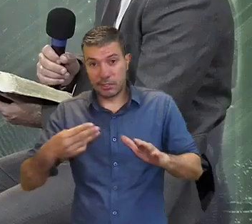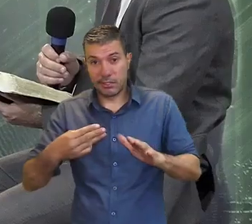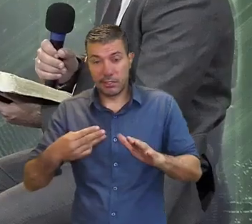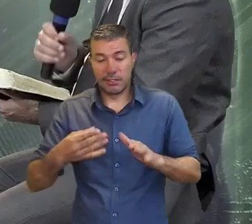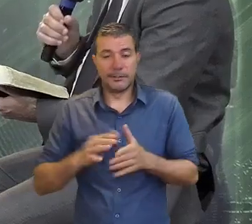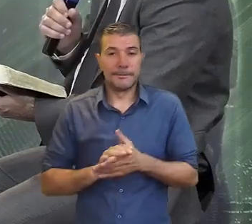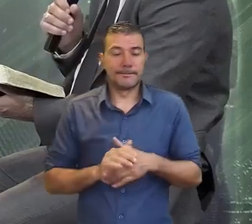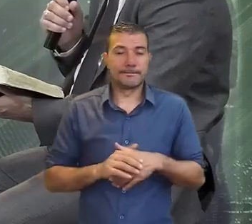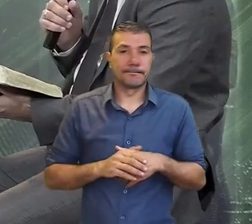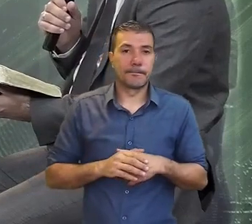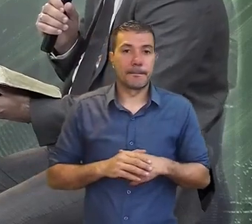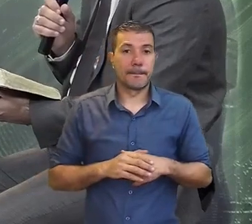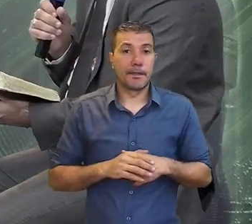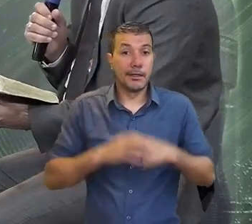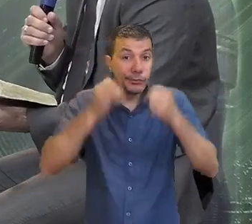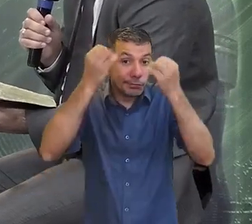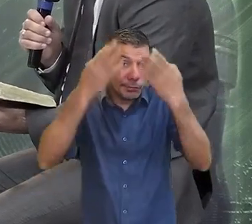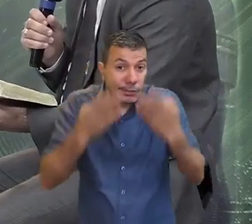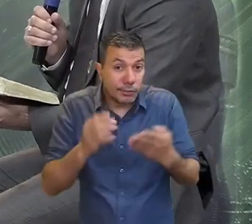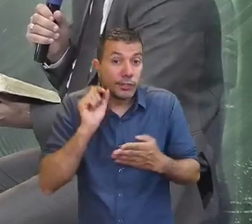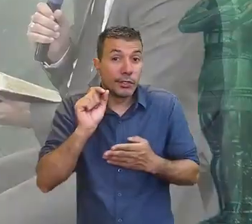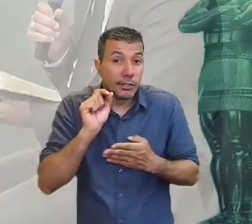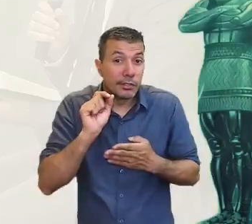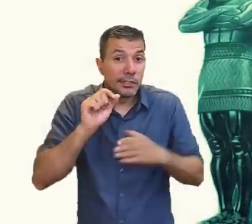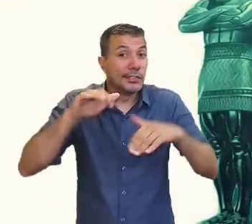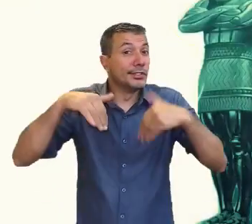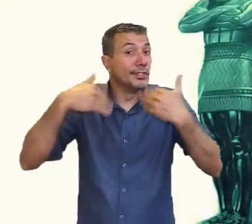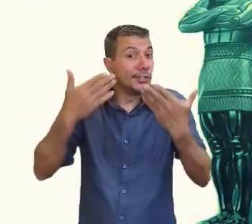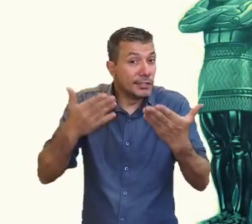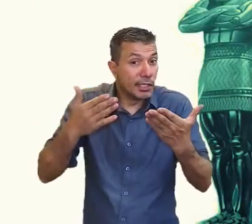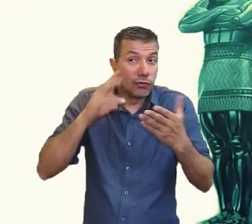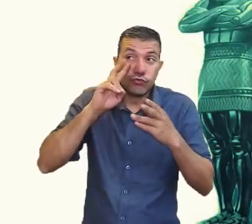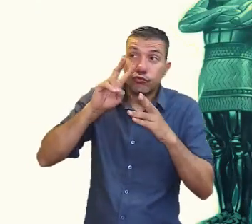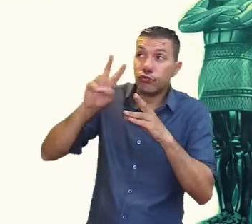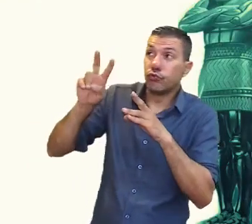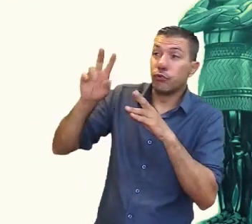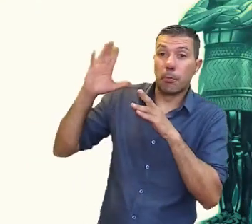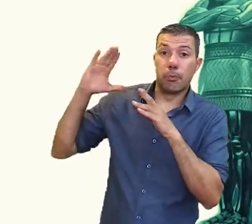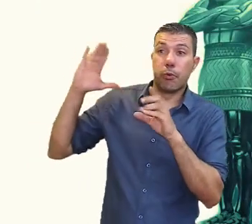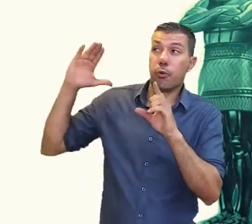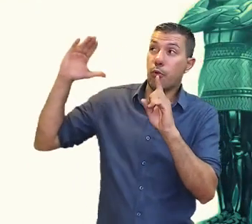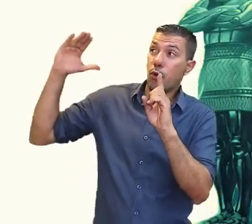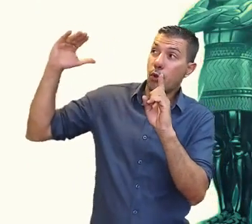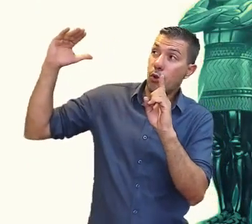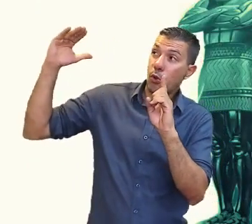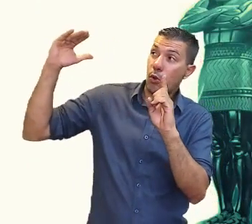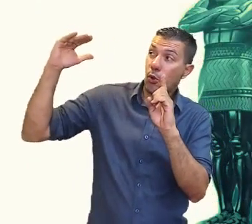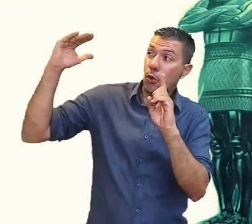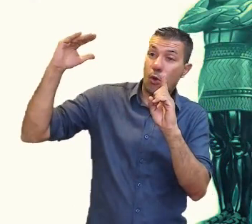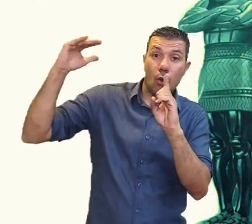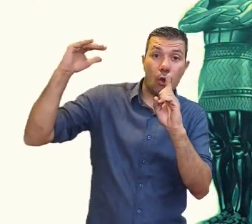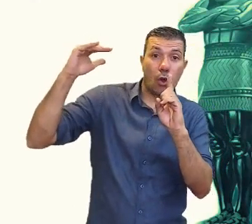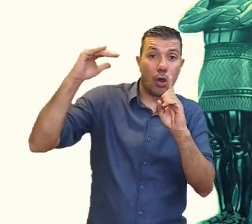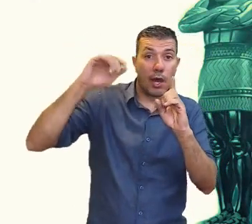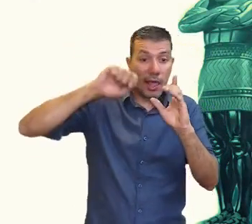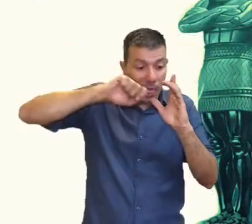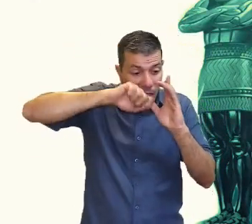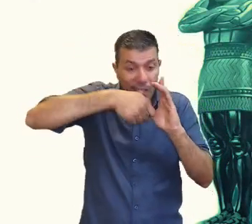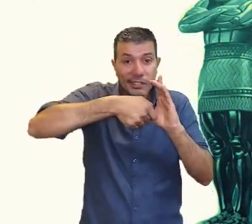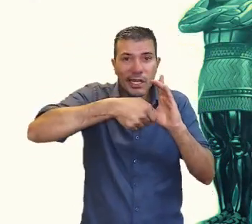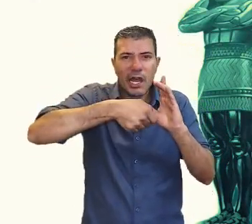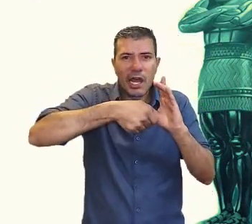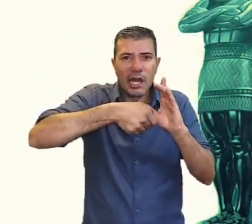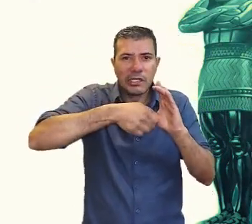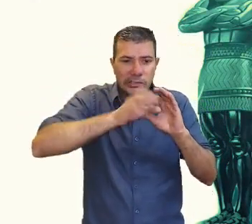9 e 10. Aqui nos diz o seguinte, pastor: então vi descer do céu um anjo, tinha na mão a chave do abismo e uma